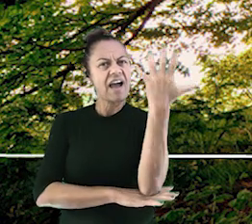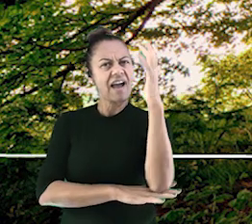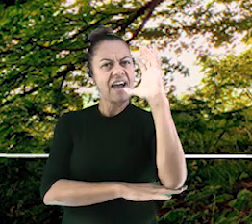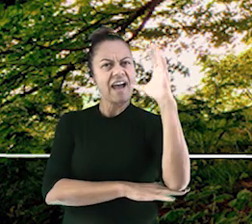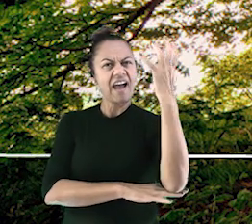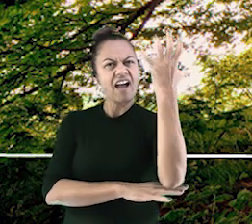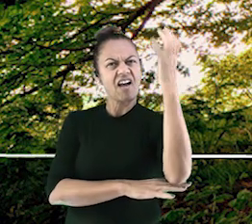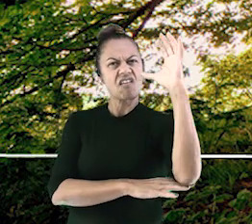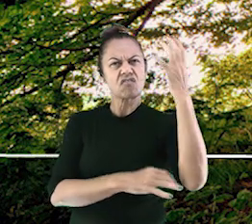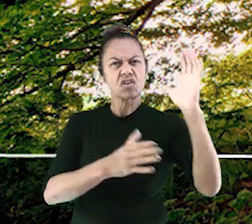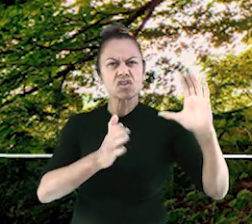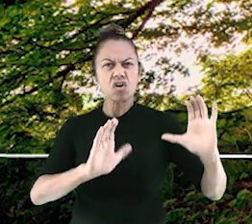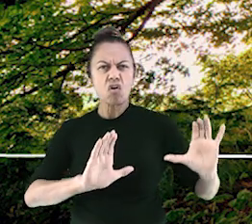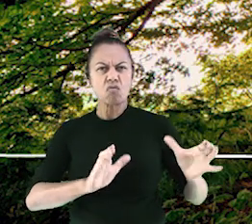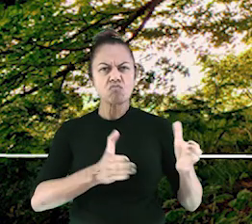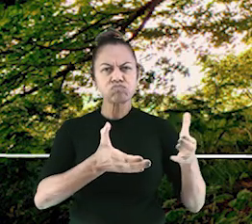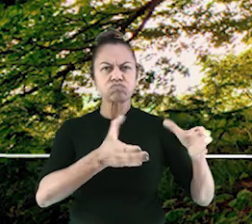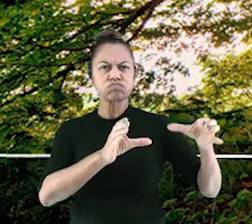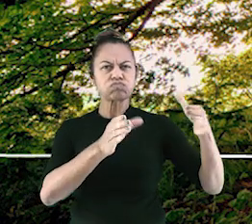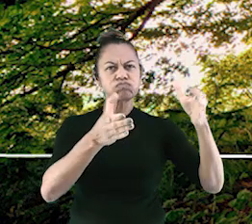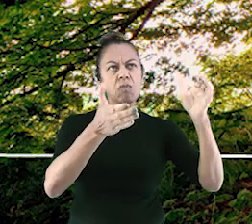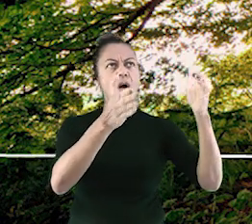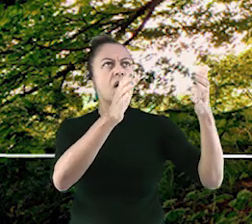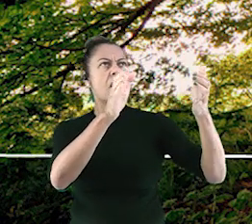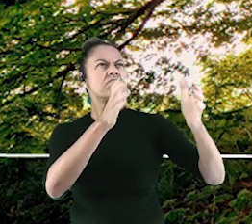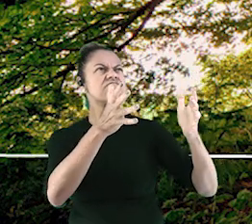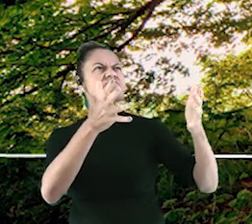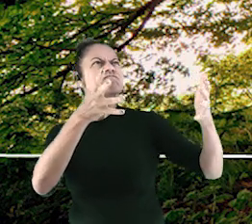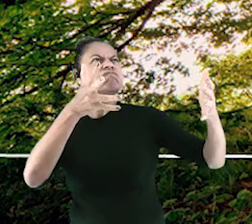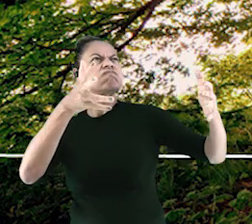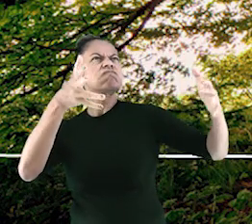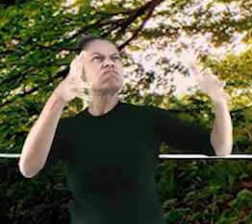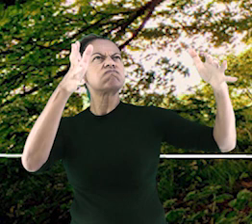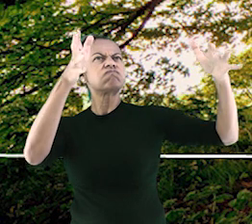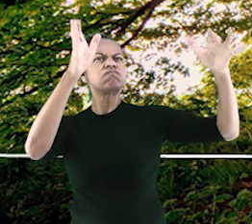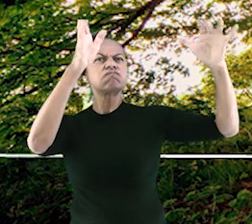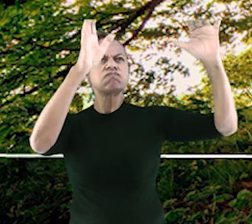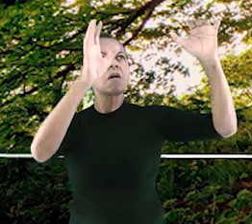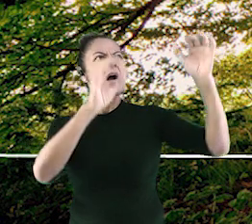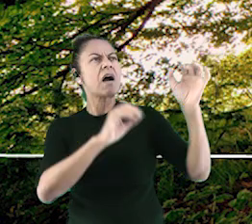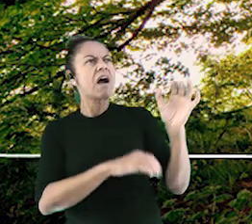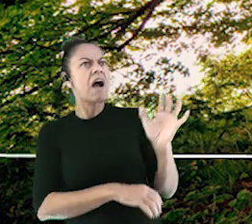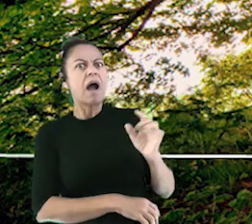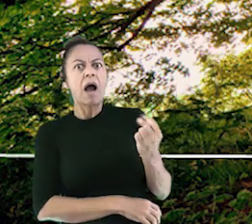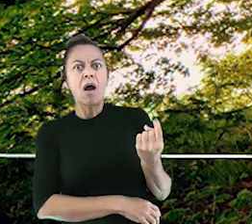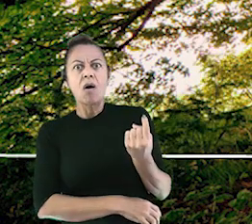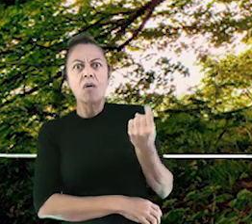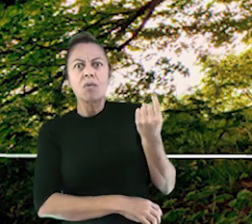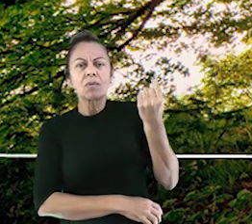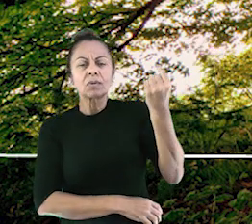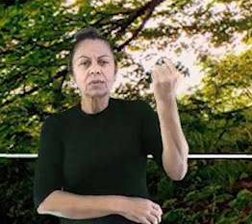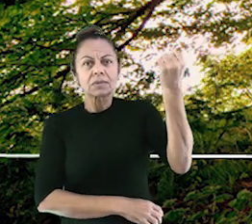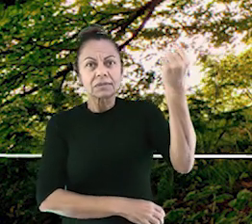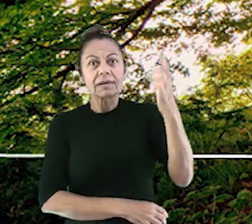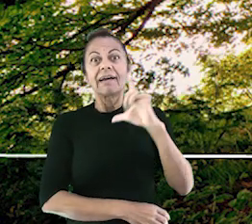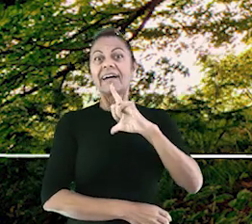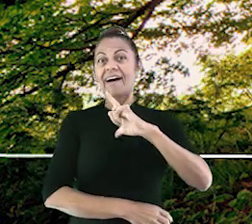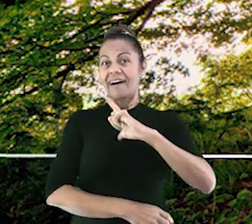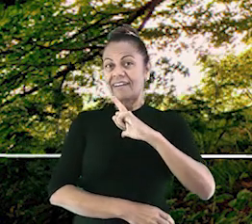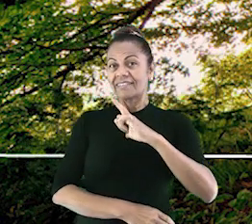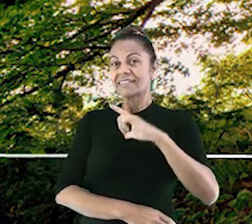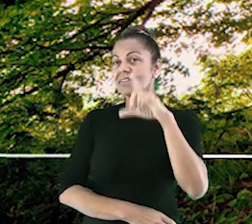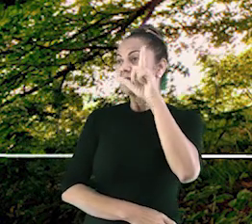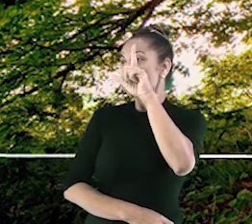mesmo, crianças, existia uma gaiola e nela morava um lindo